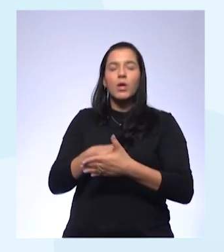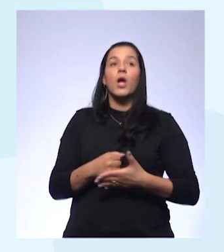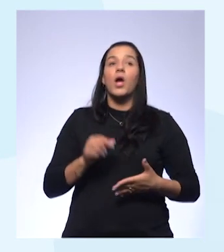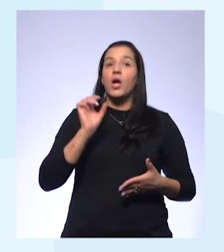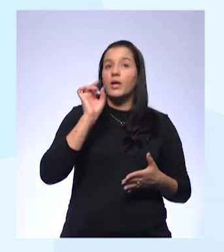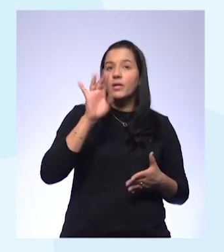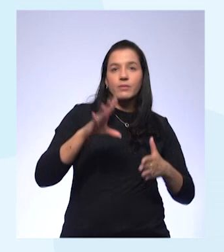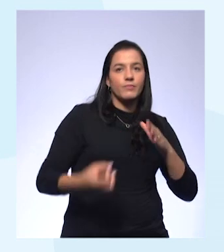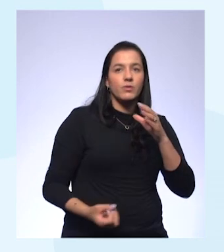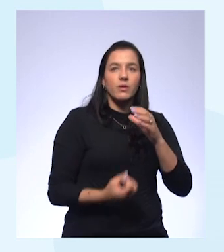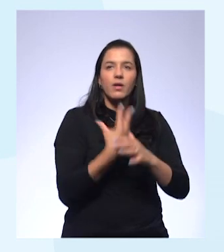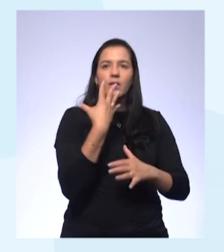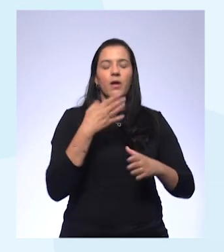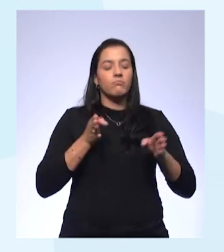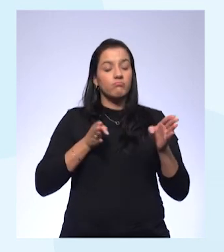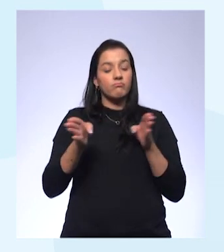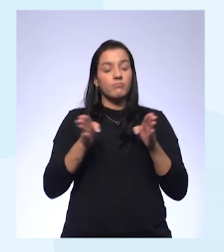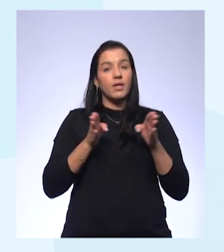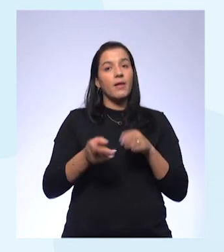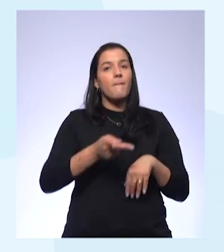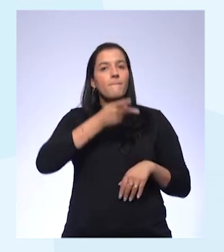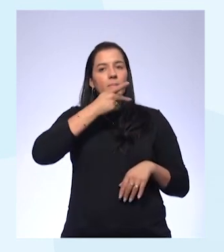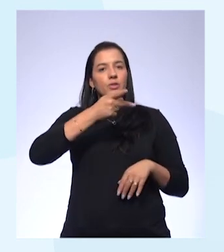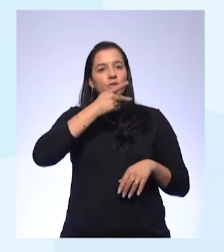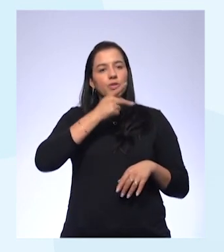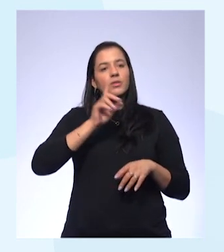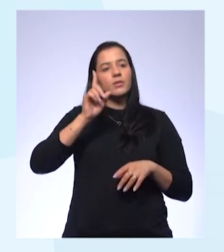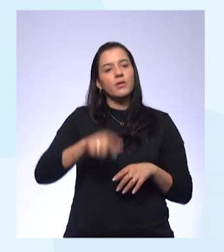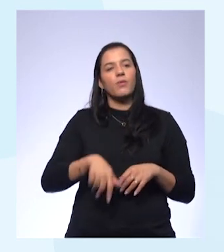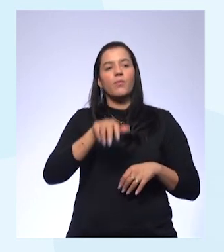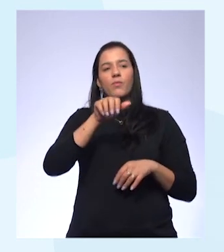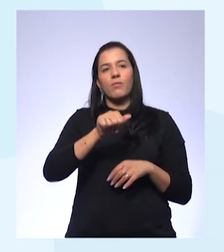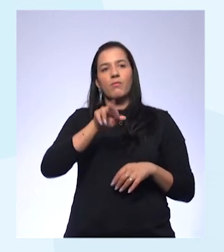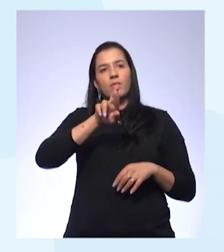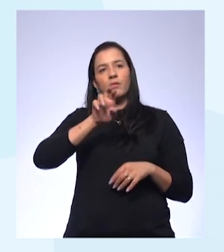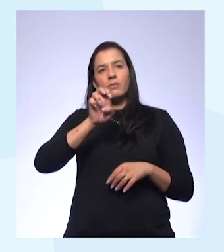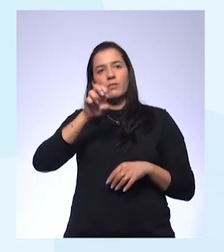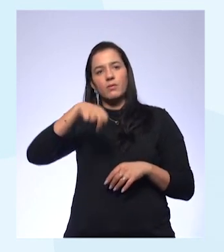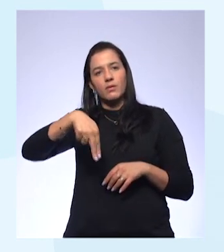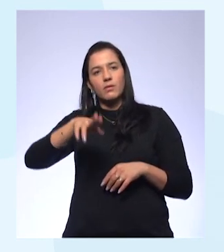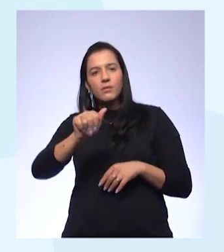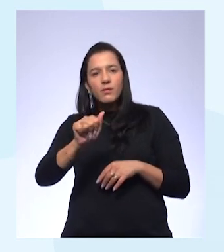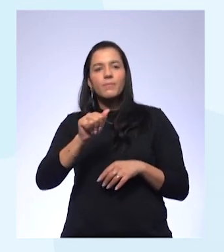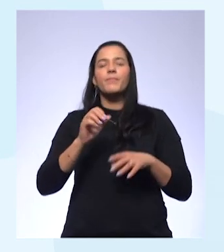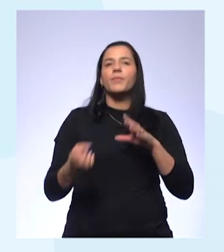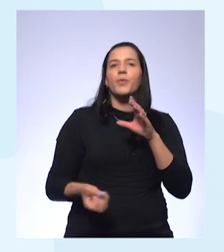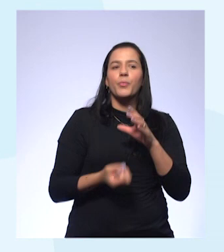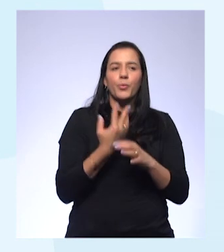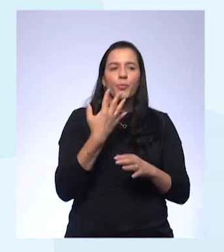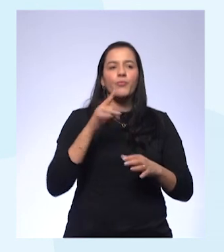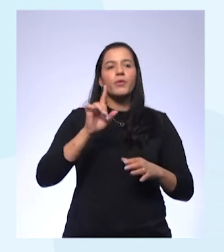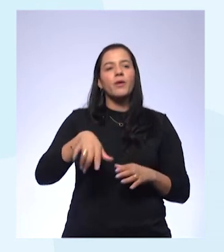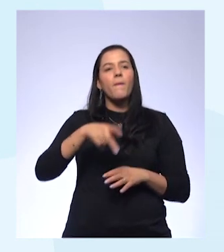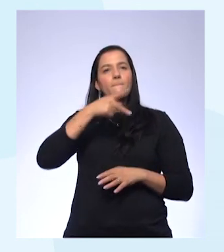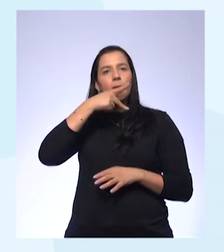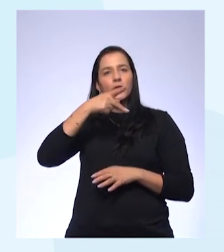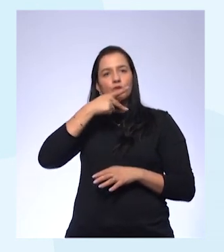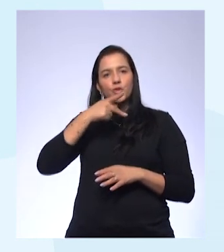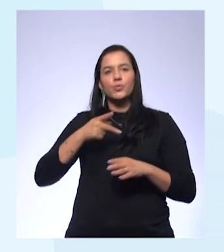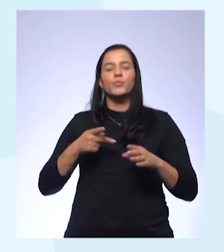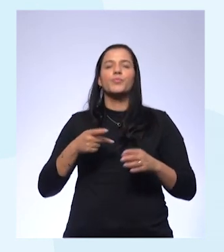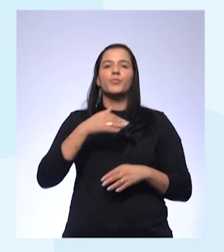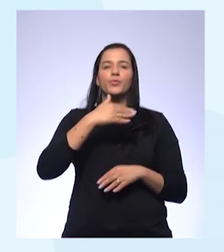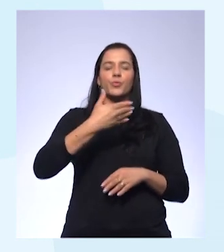foram criados para esse momento aí o ARENA, que é a Aliança Renovadora Nacional, que era o partido dos militares,